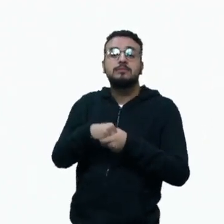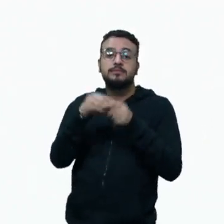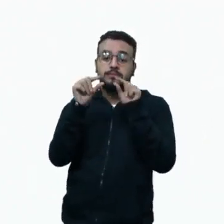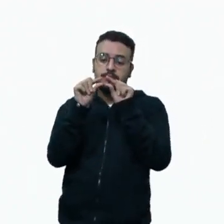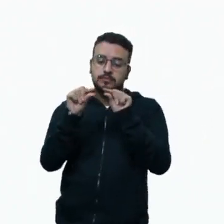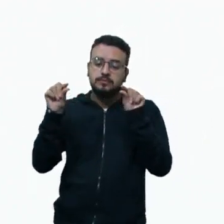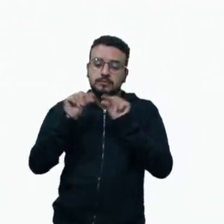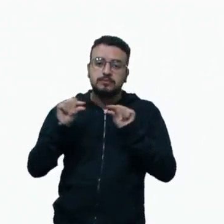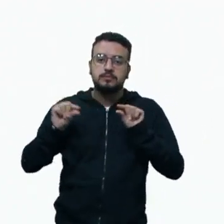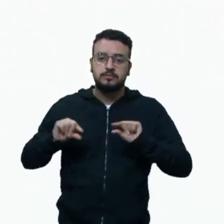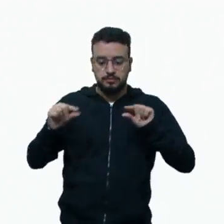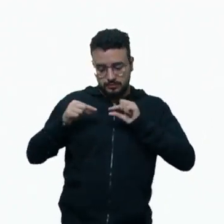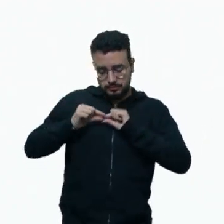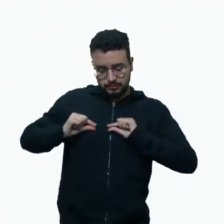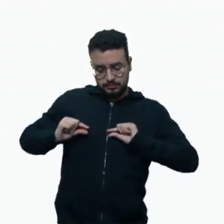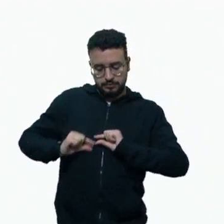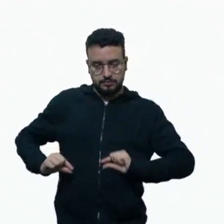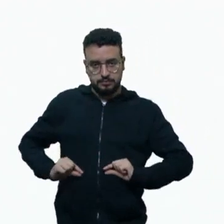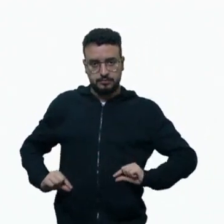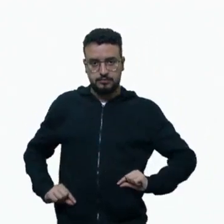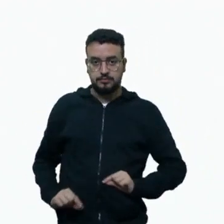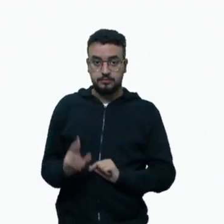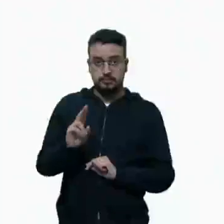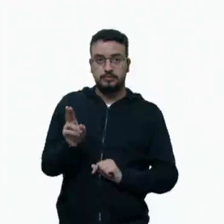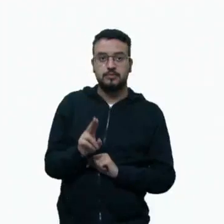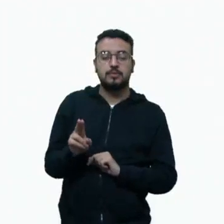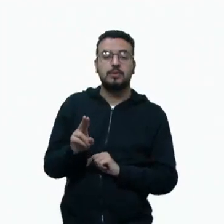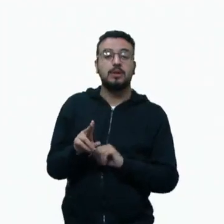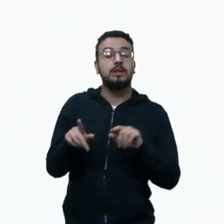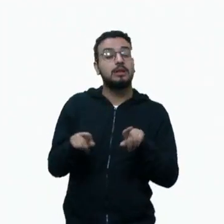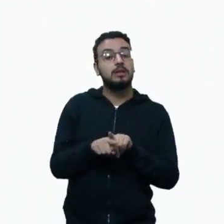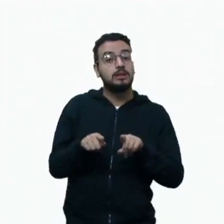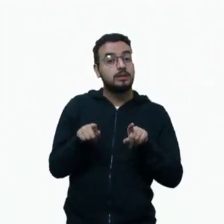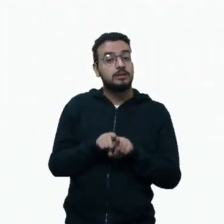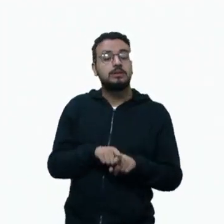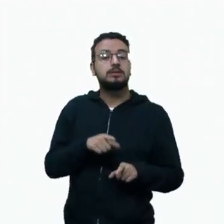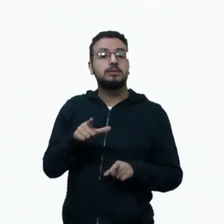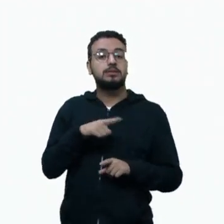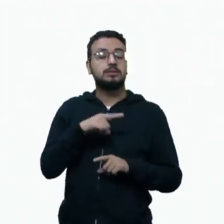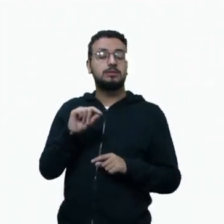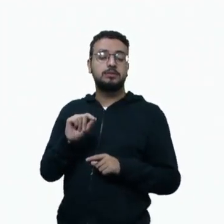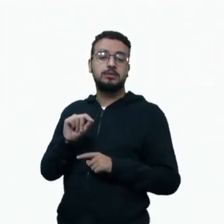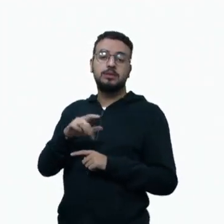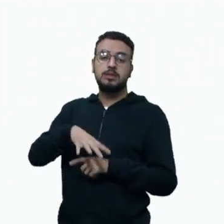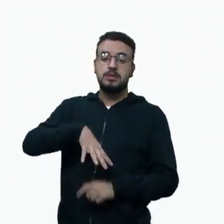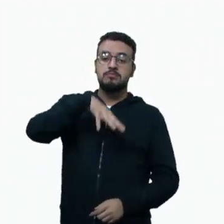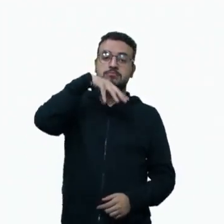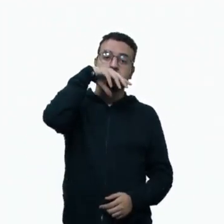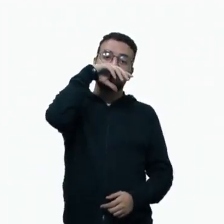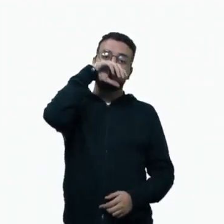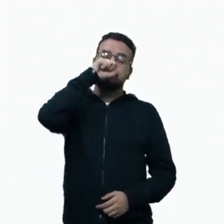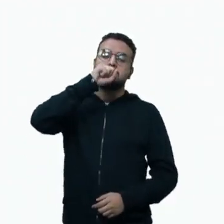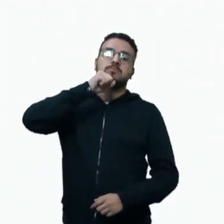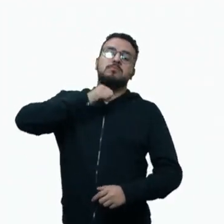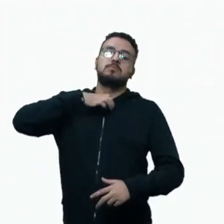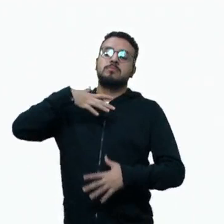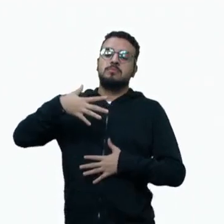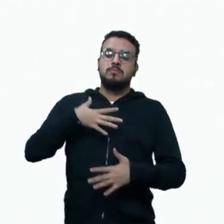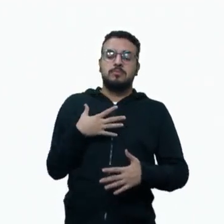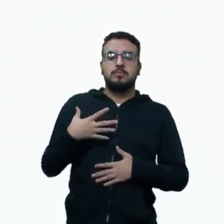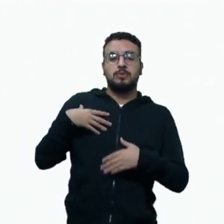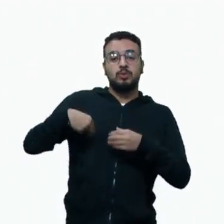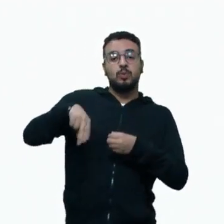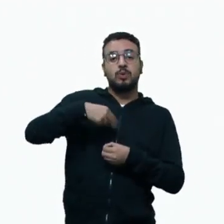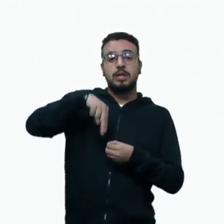sistema circulatório e, além disso, esse sistema ele vai atuar na respiração, na nutrição,